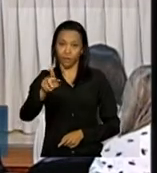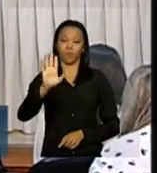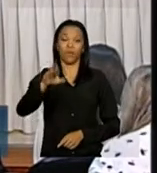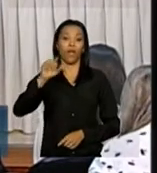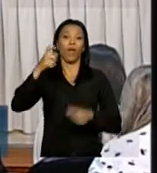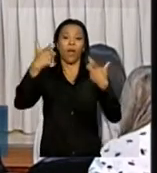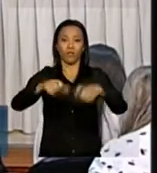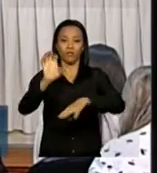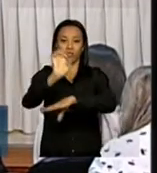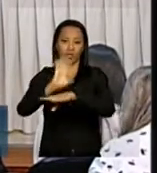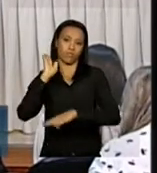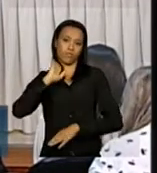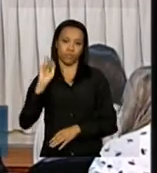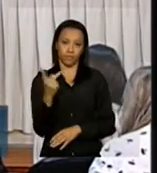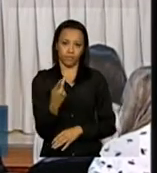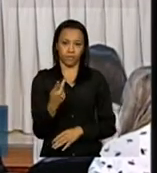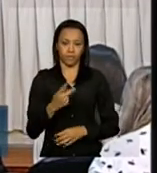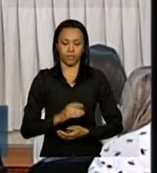Gerais